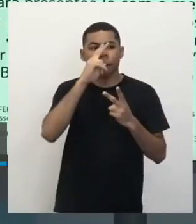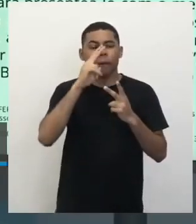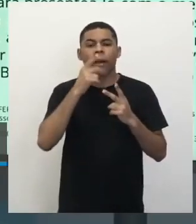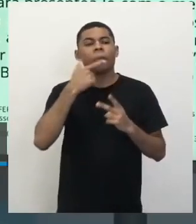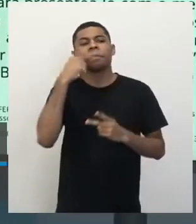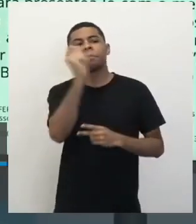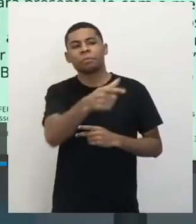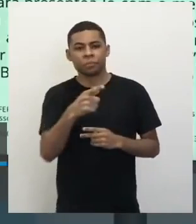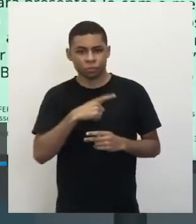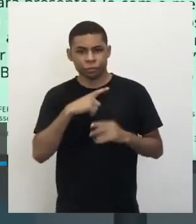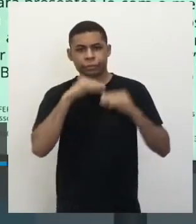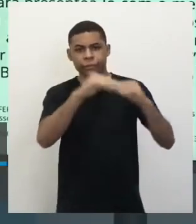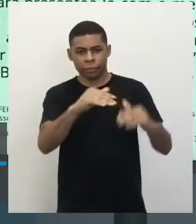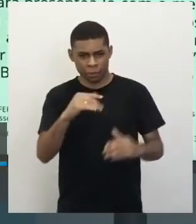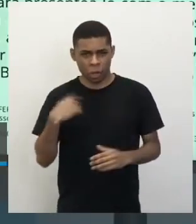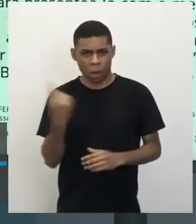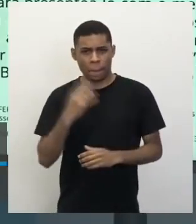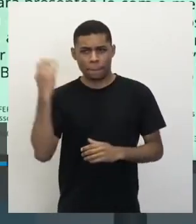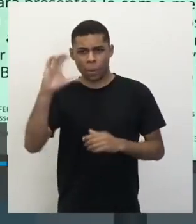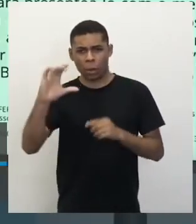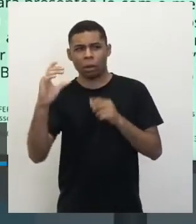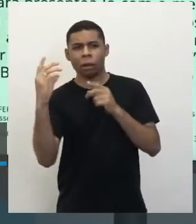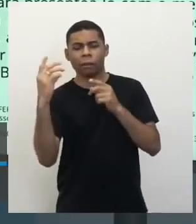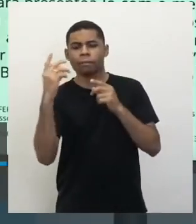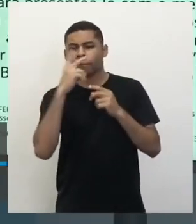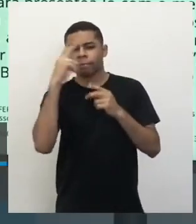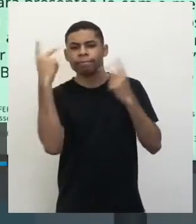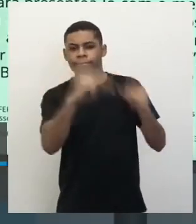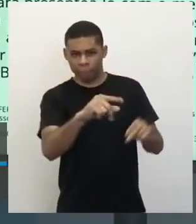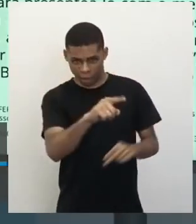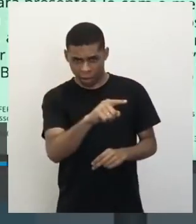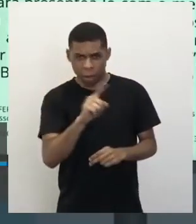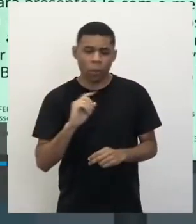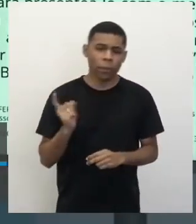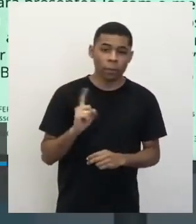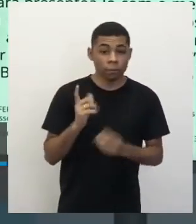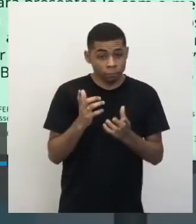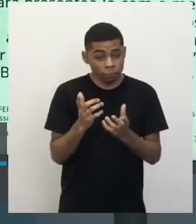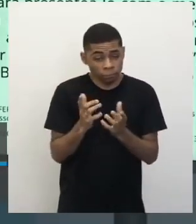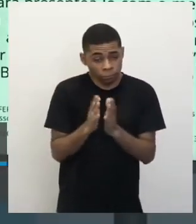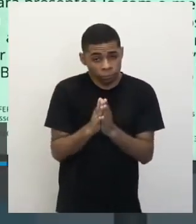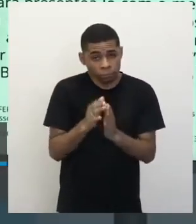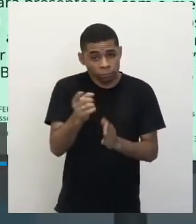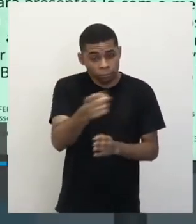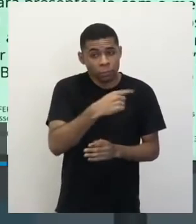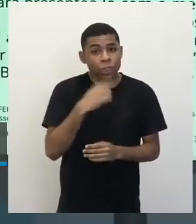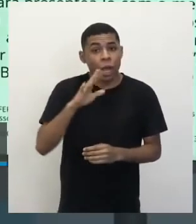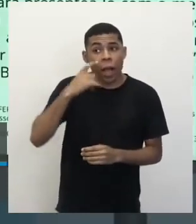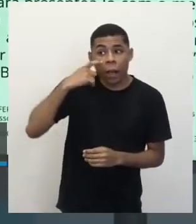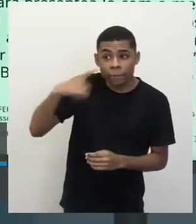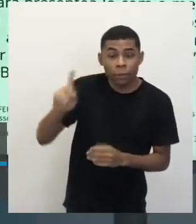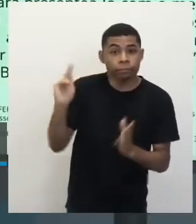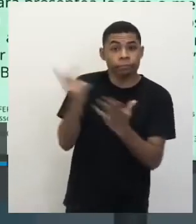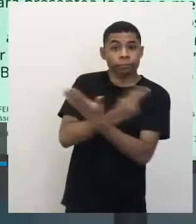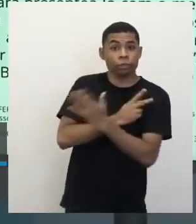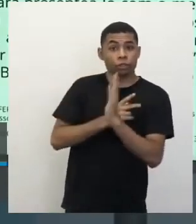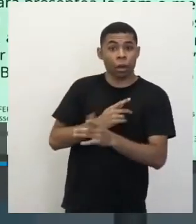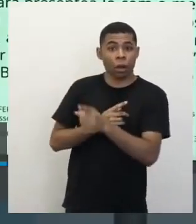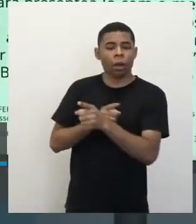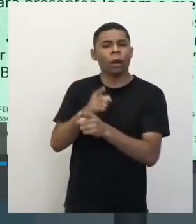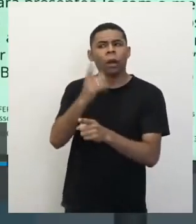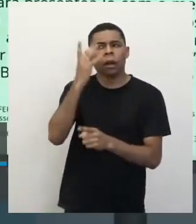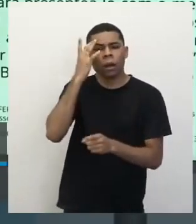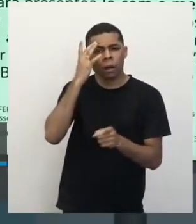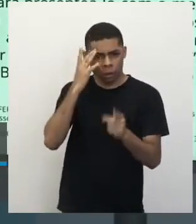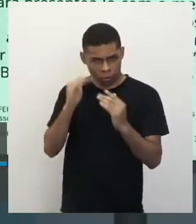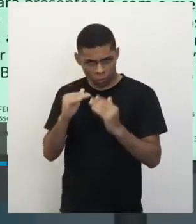ofendendo alguém quando postamos alguma coisa? Então, assim, eu quero ver se vocês colocam aí, se já viram algumas situações desse tipo e o que vocês